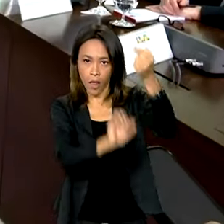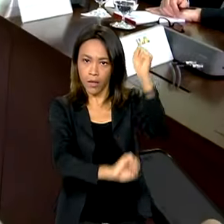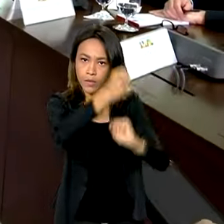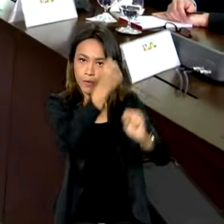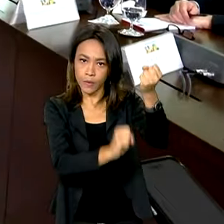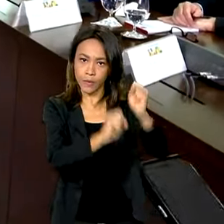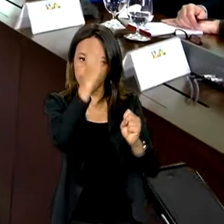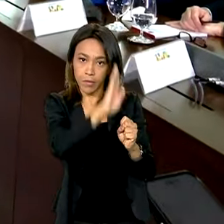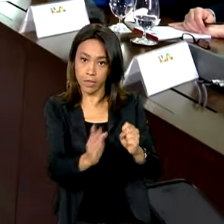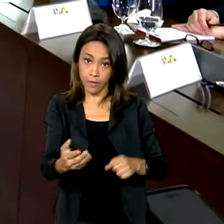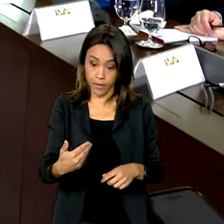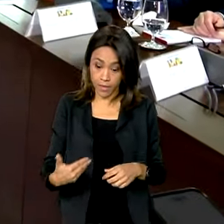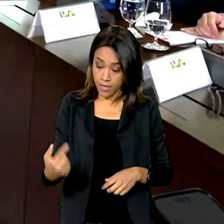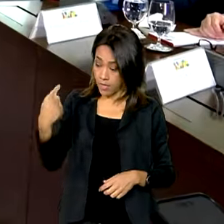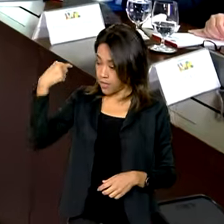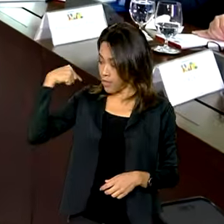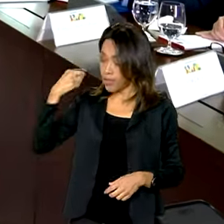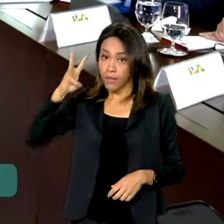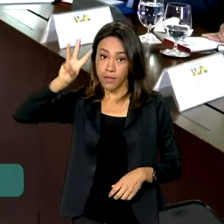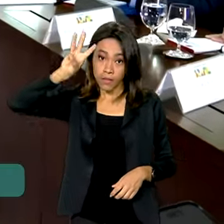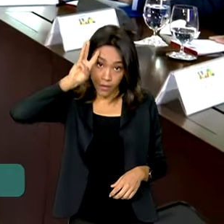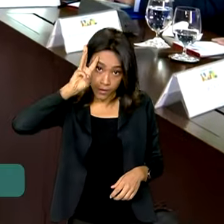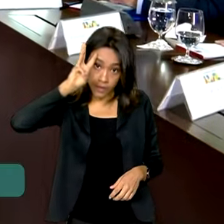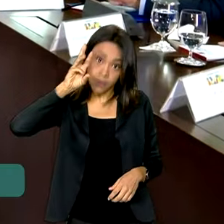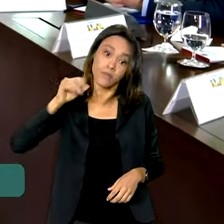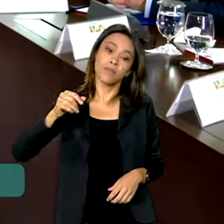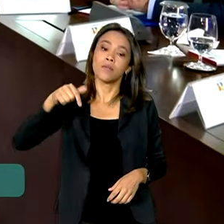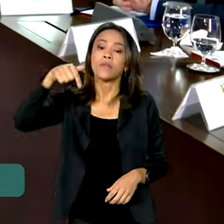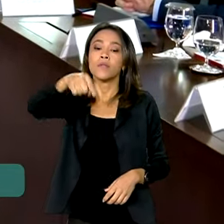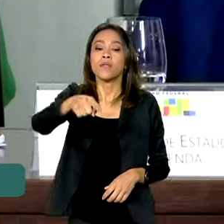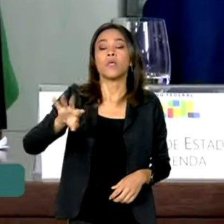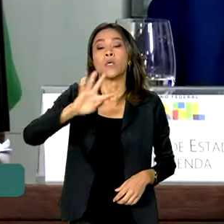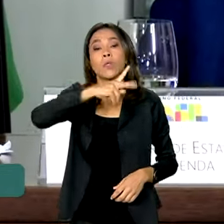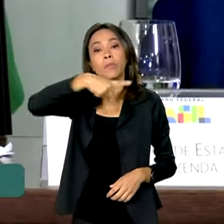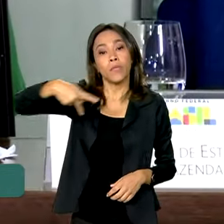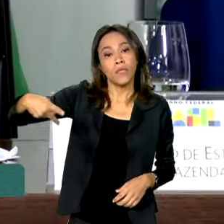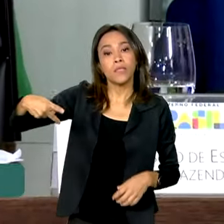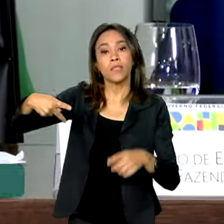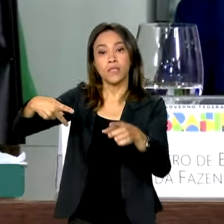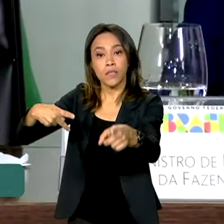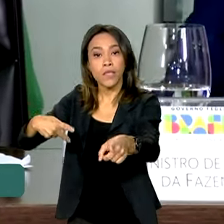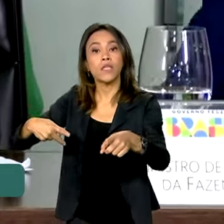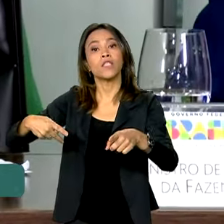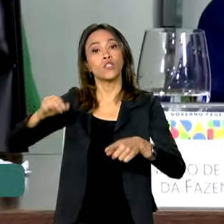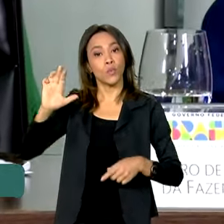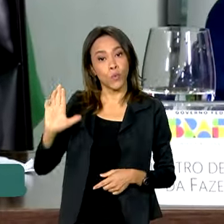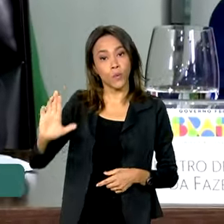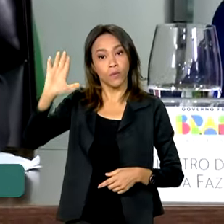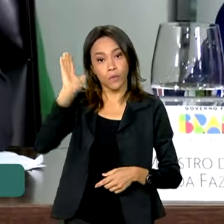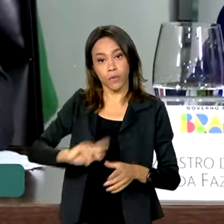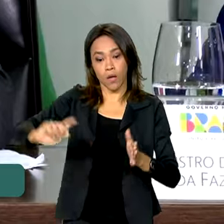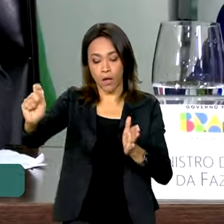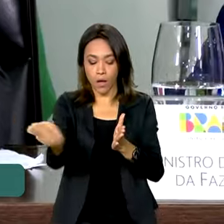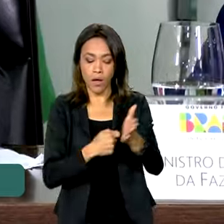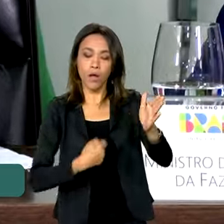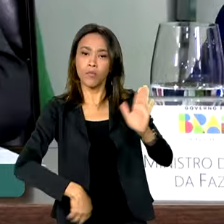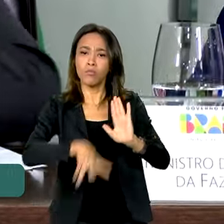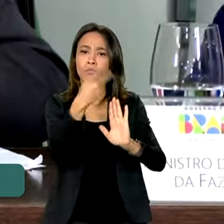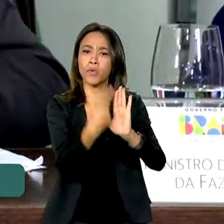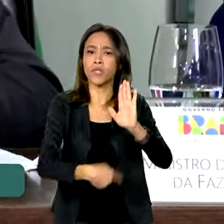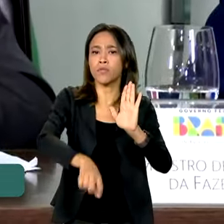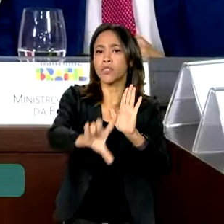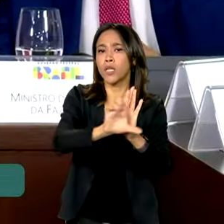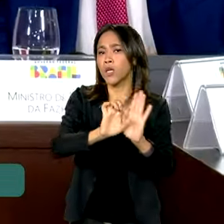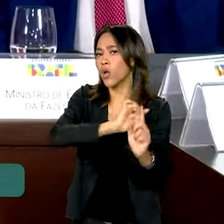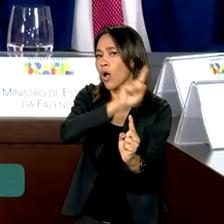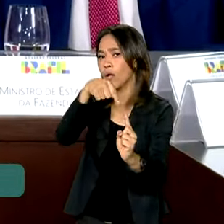E nesta terça-feira, o presidente Luiz Inácio Lula da Silva sancionou um projeto de lei que vai incentivar os